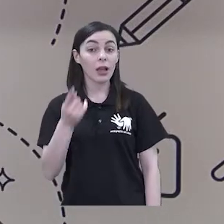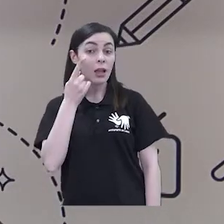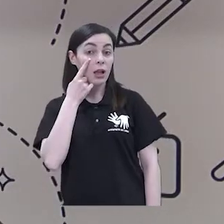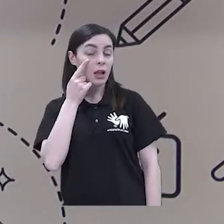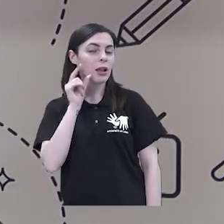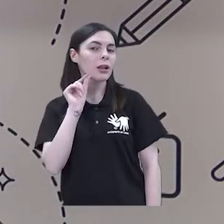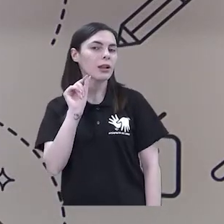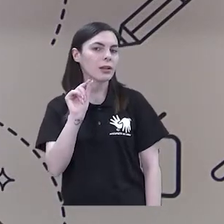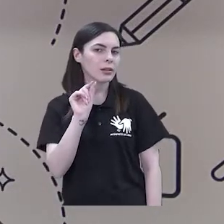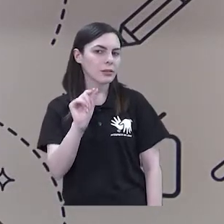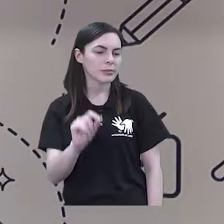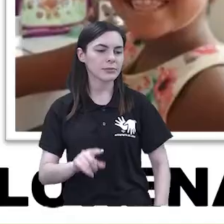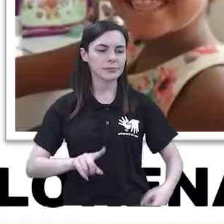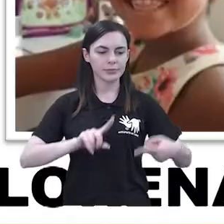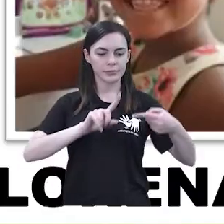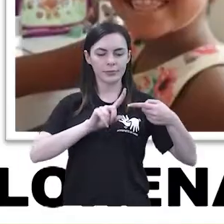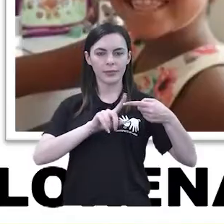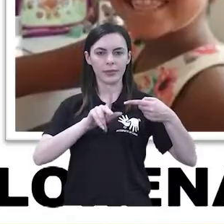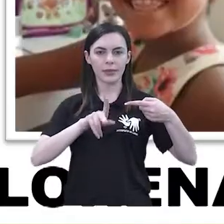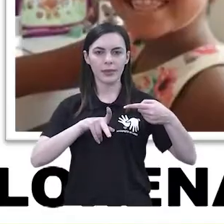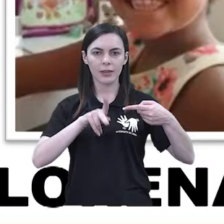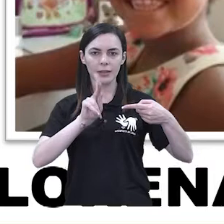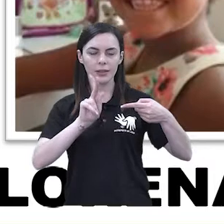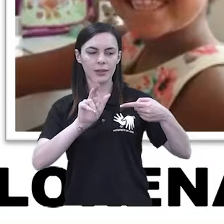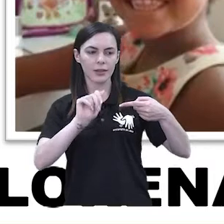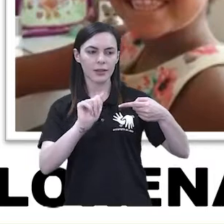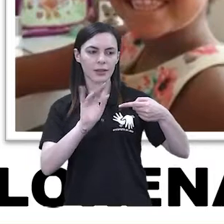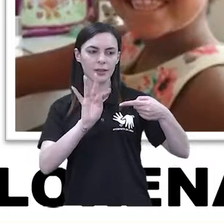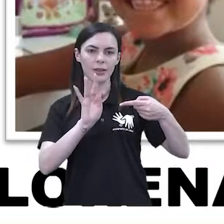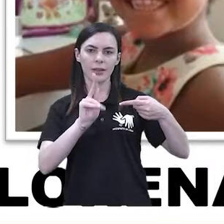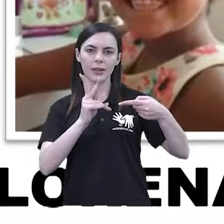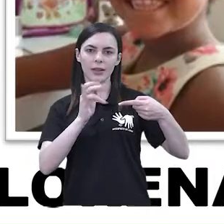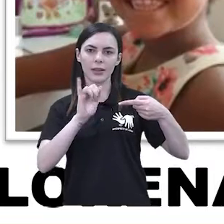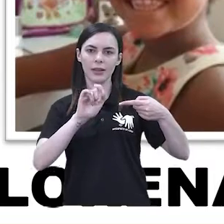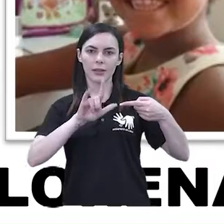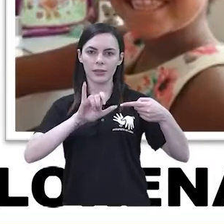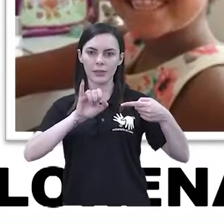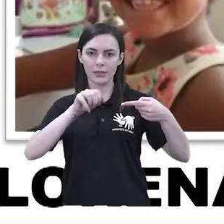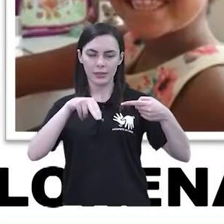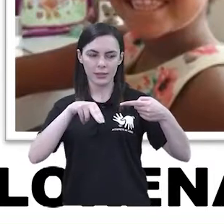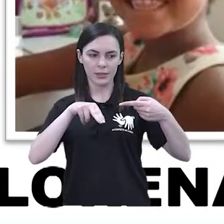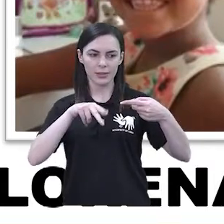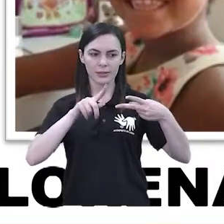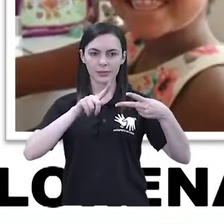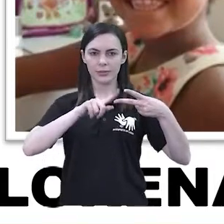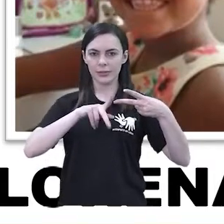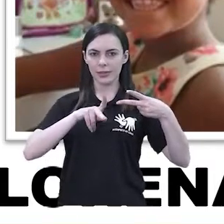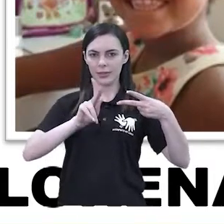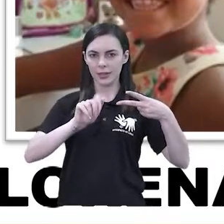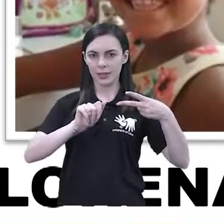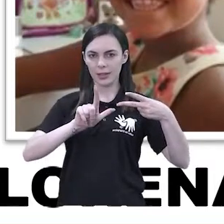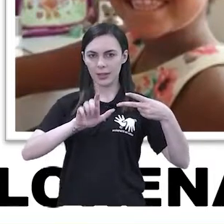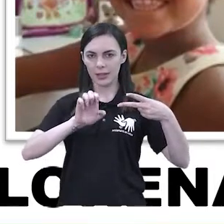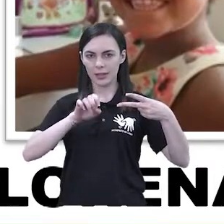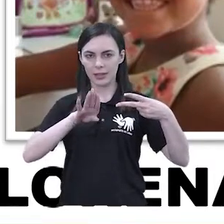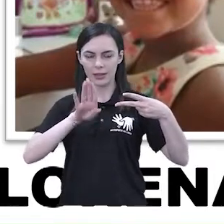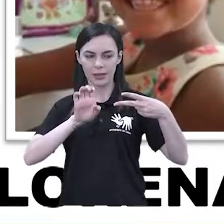Olha só quem são os nossos convidados. São as nossas crianças, as estrelas do